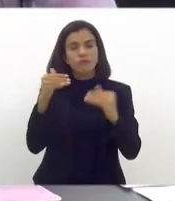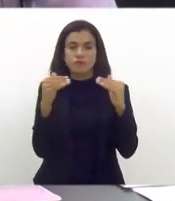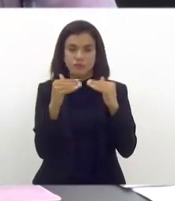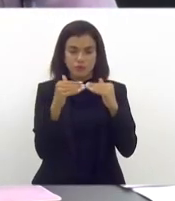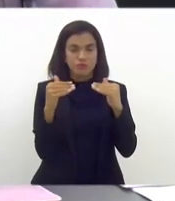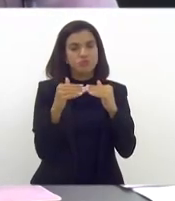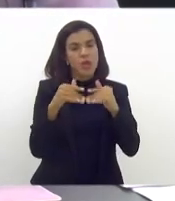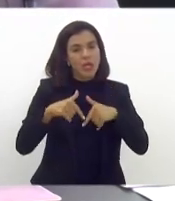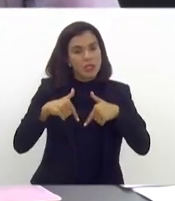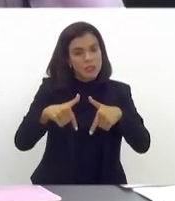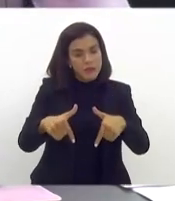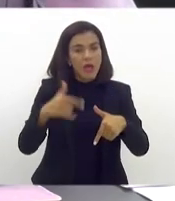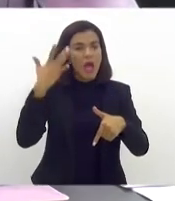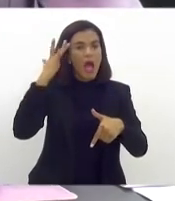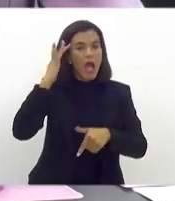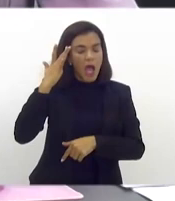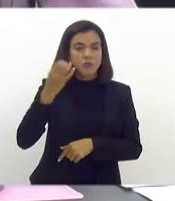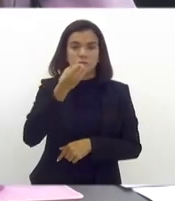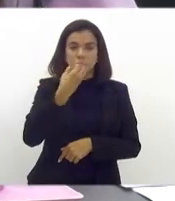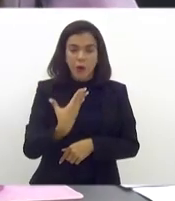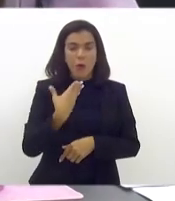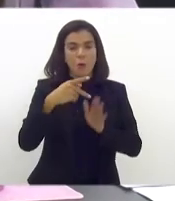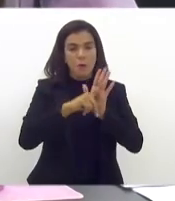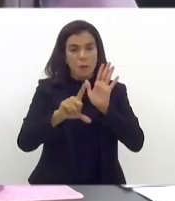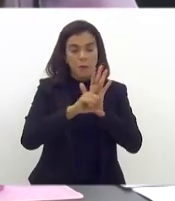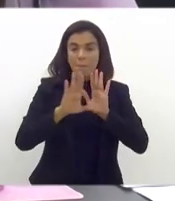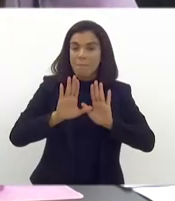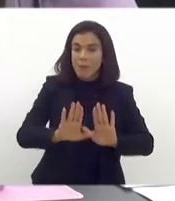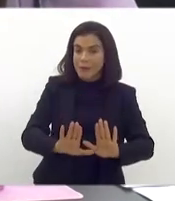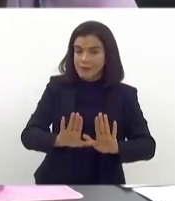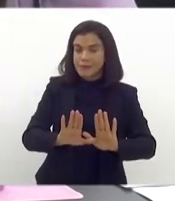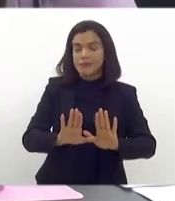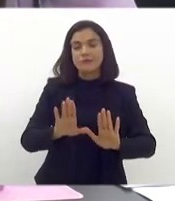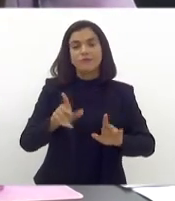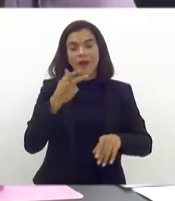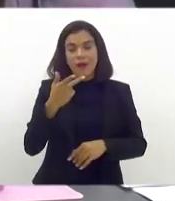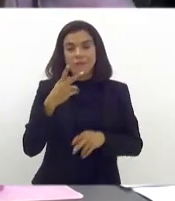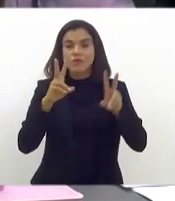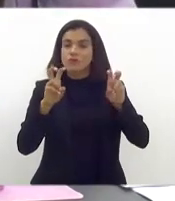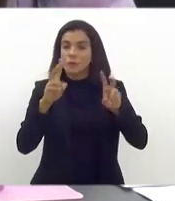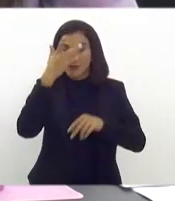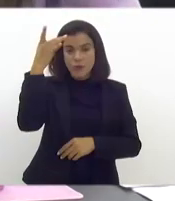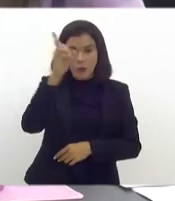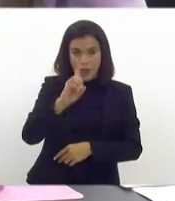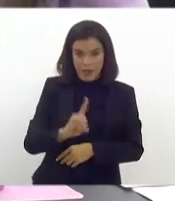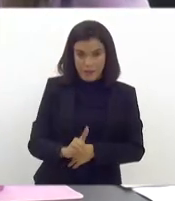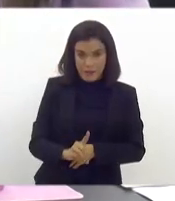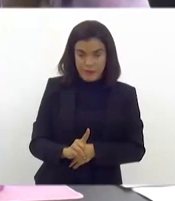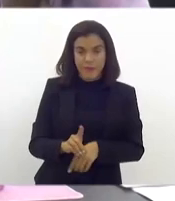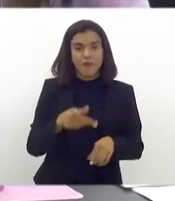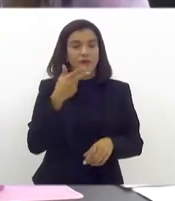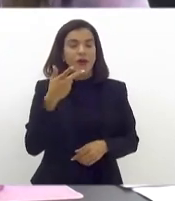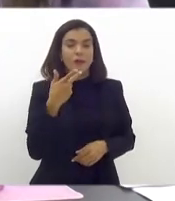à iniciativa, acho meritório o projeto, sobretudo quando falamos da pessoa com deficiência. Sobretudo